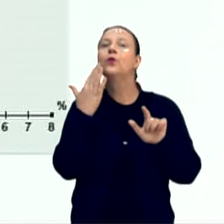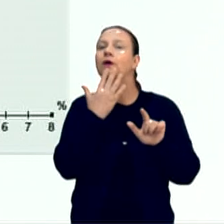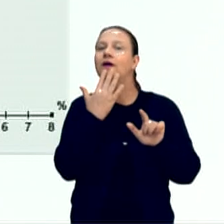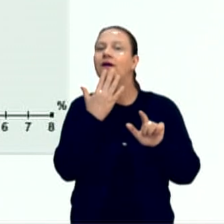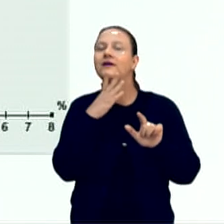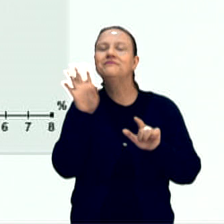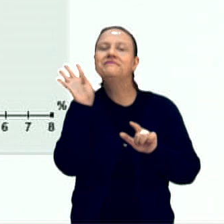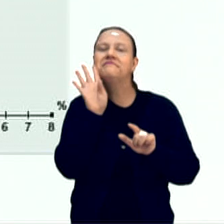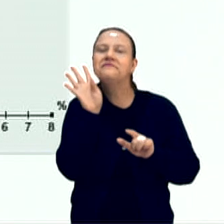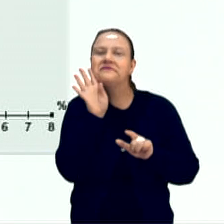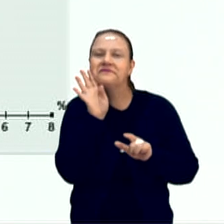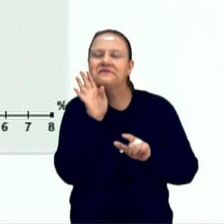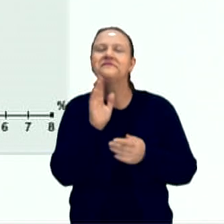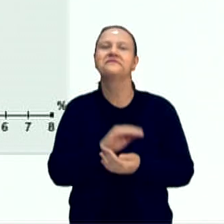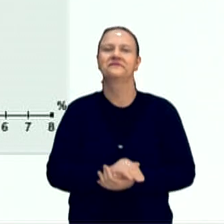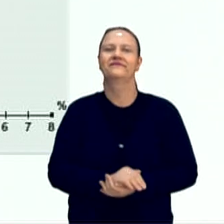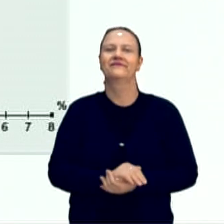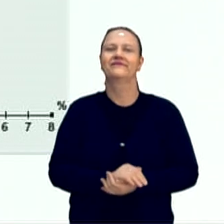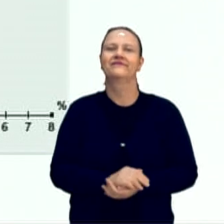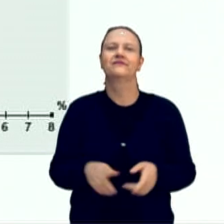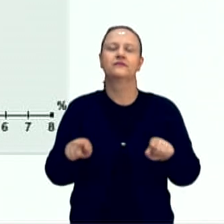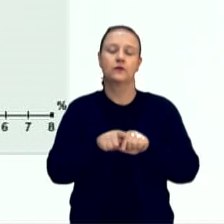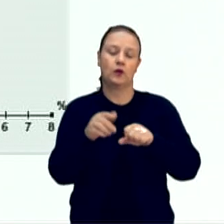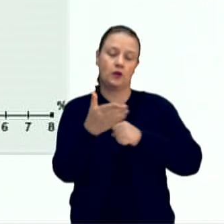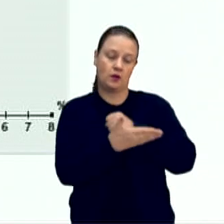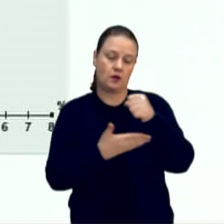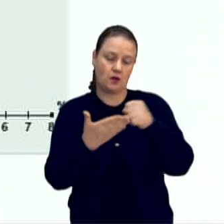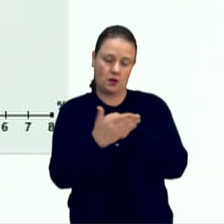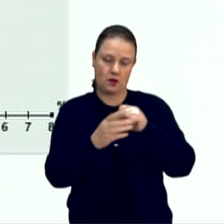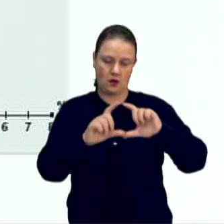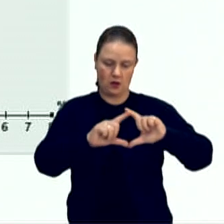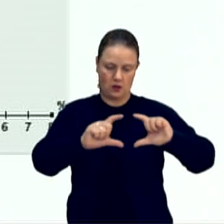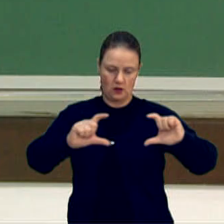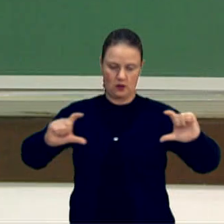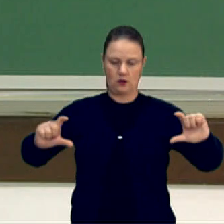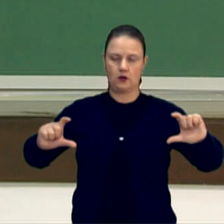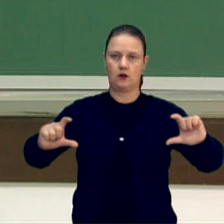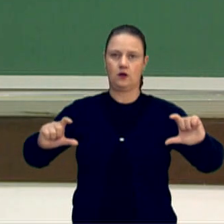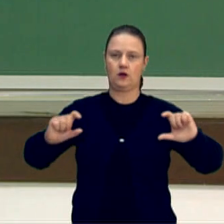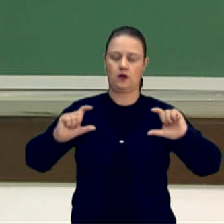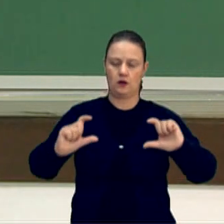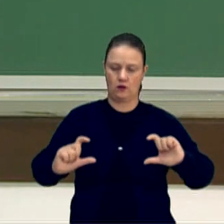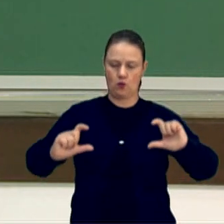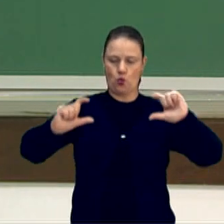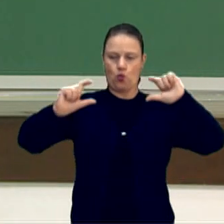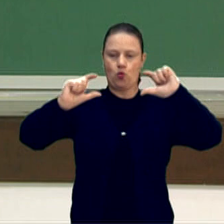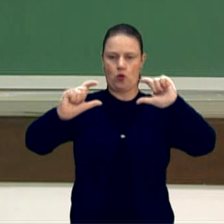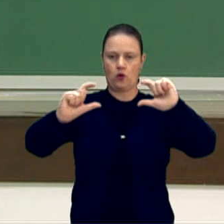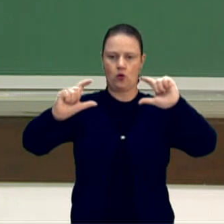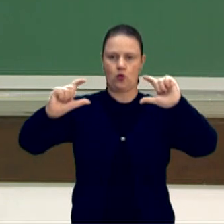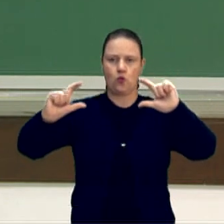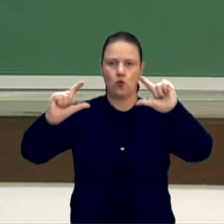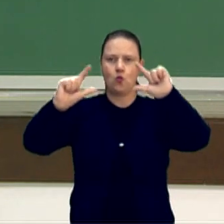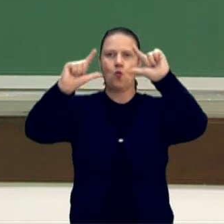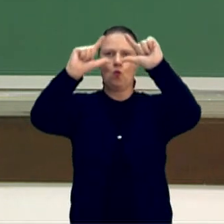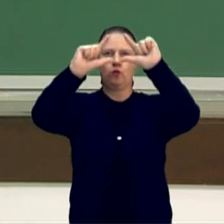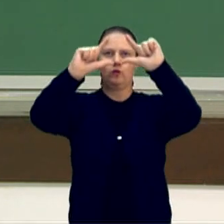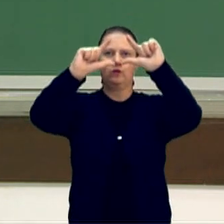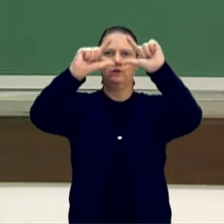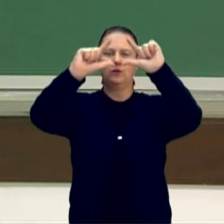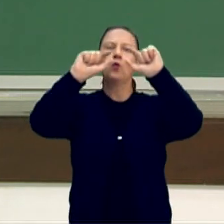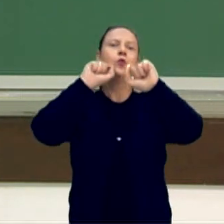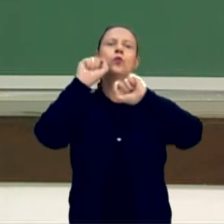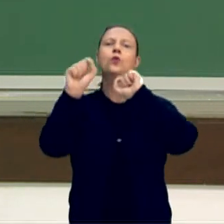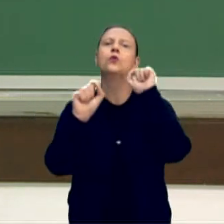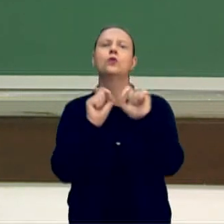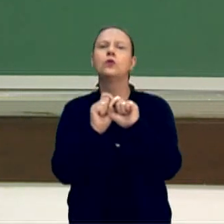bem legal. Nós temos a base da pirâmide, o meio da pirâmide e o topo da pirâmide.